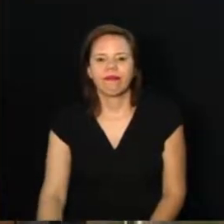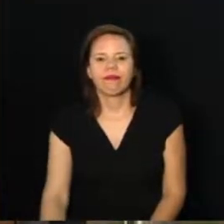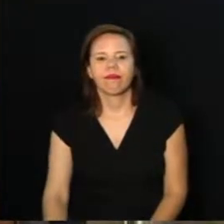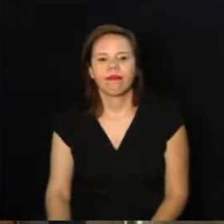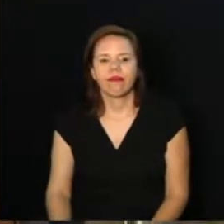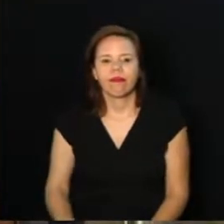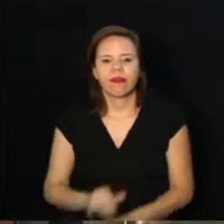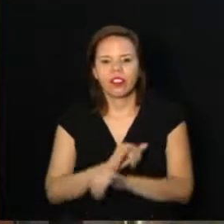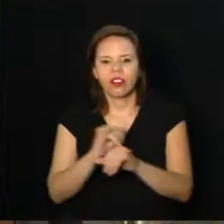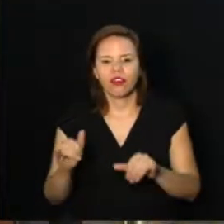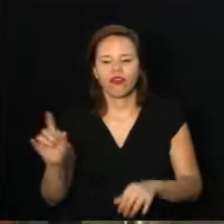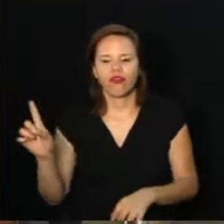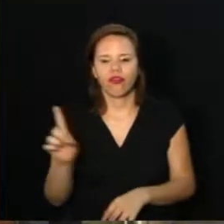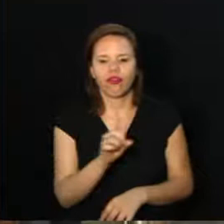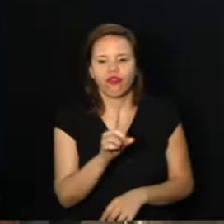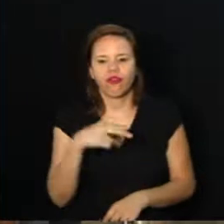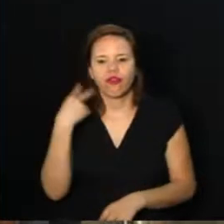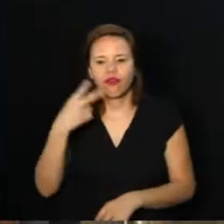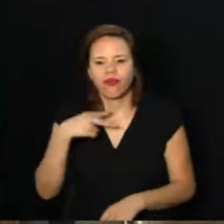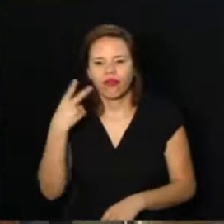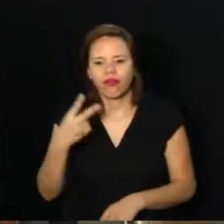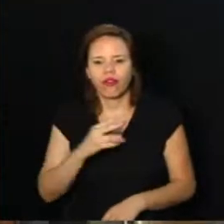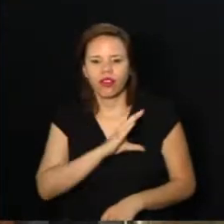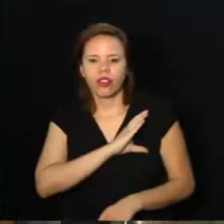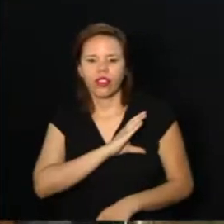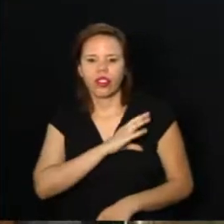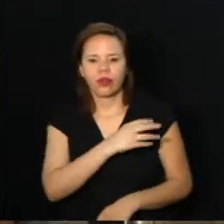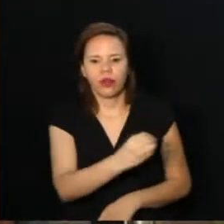Anunciamos a chegada do vereador Campos Filho.